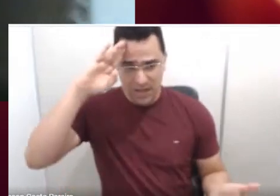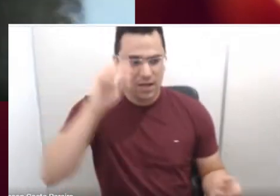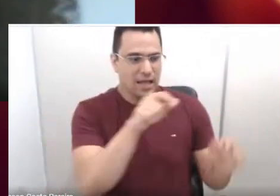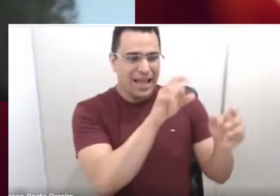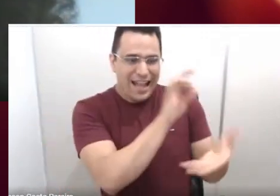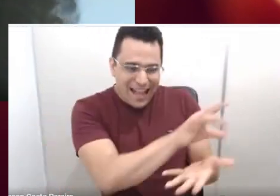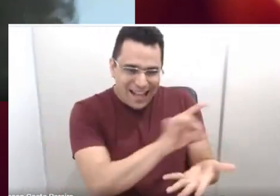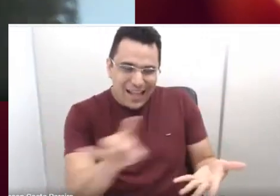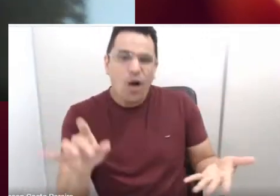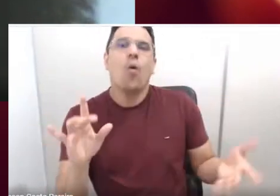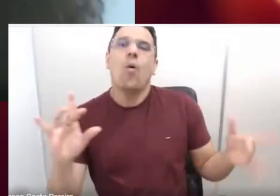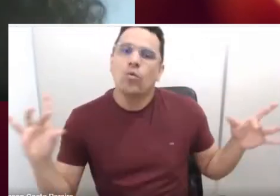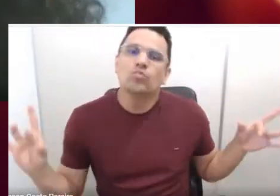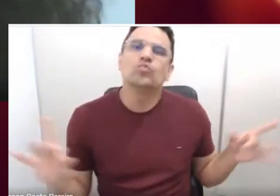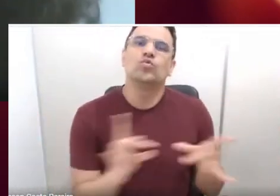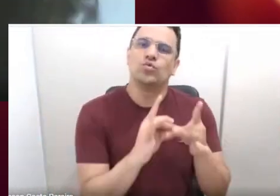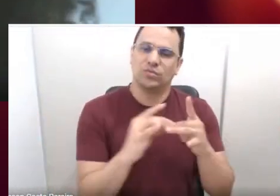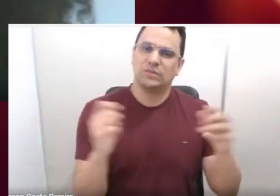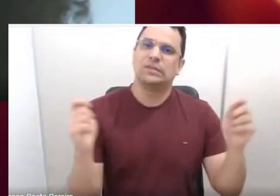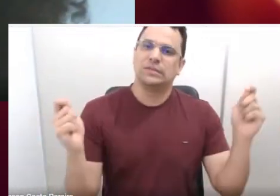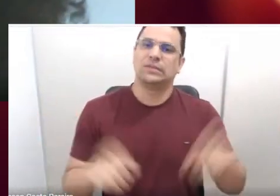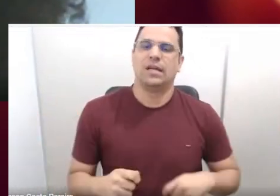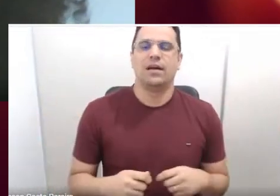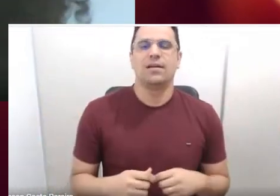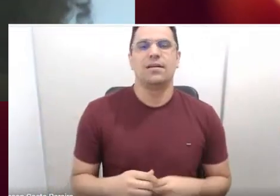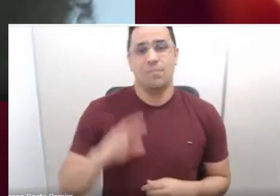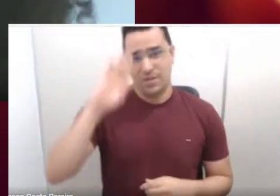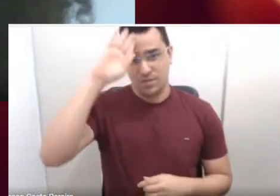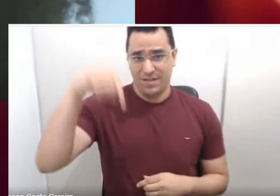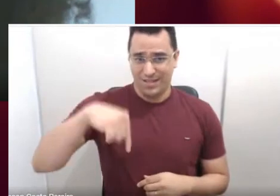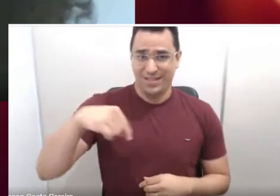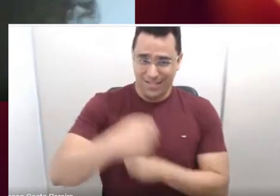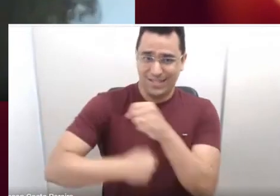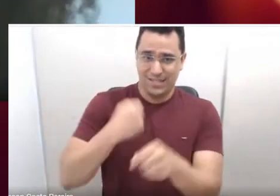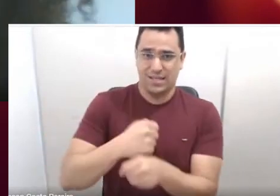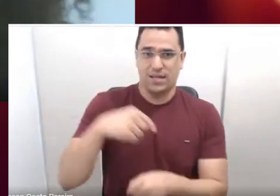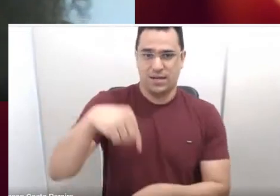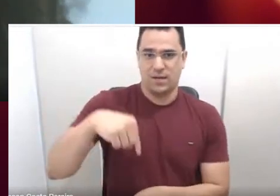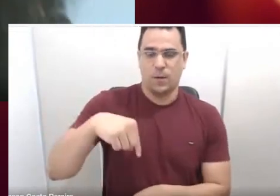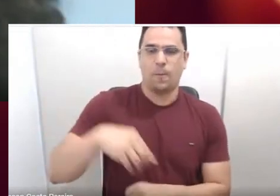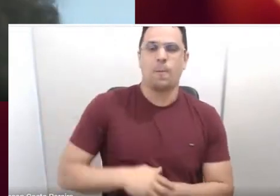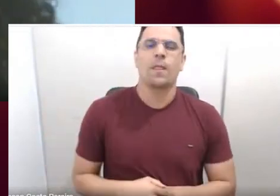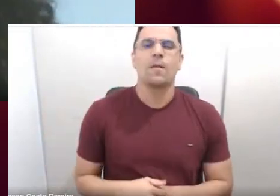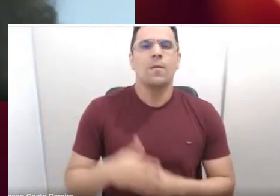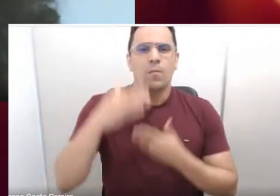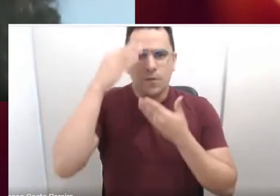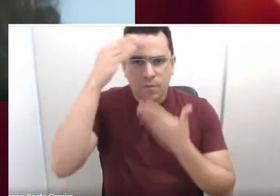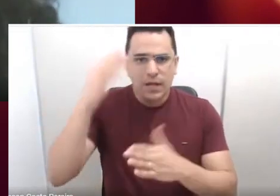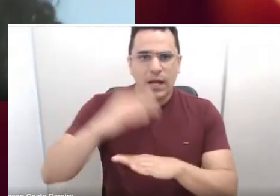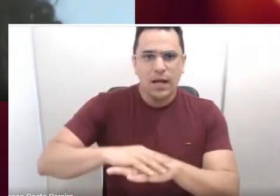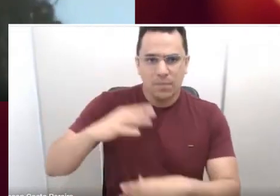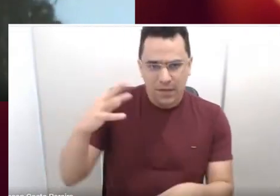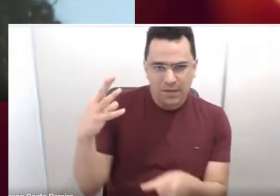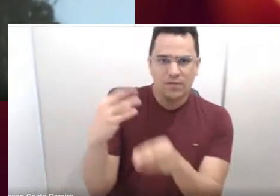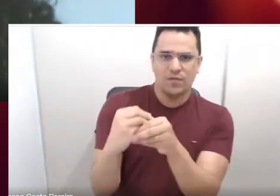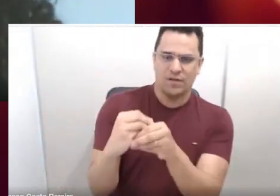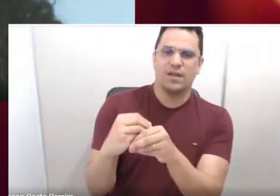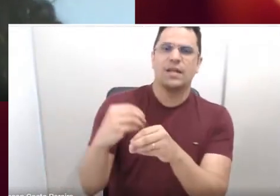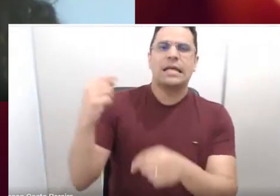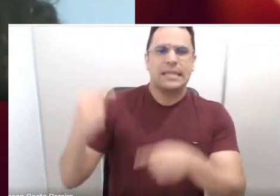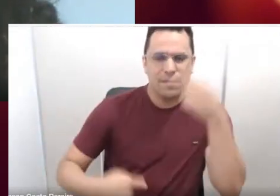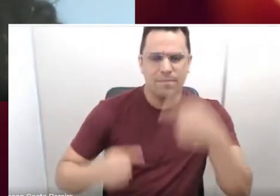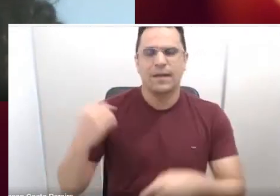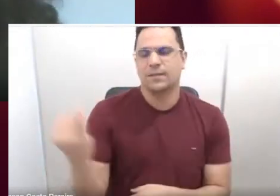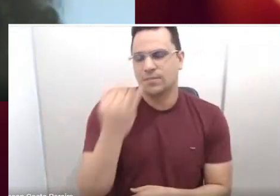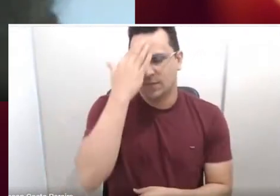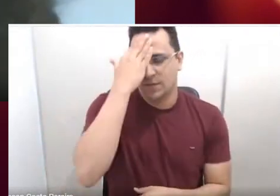coletiva, esse ano de 2020. Né? Então, agradeço muito a sua participação, a sua contribuição no debate, tá